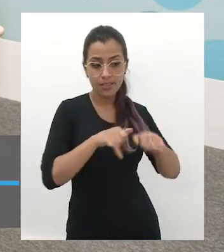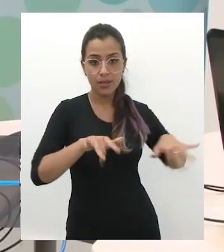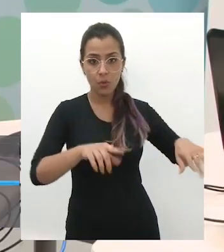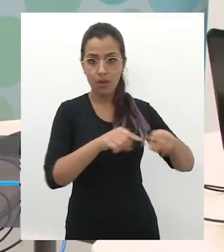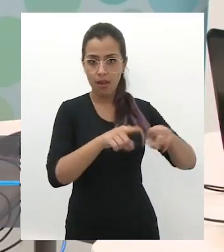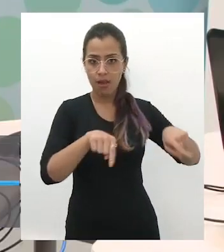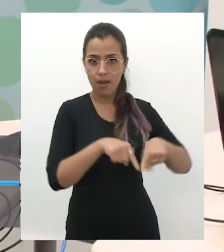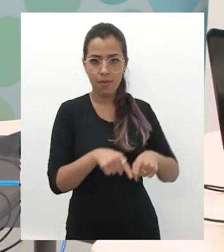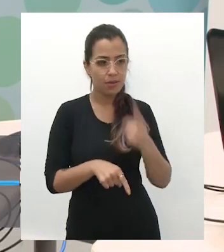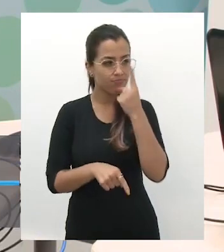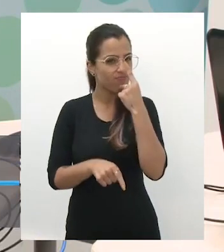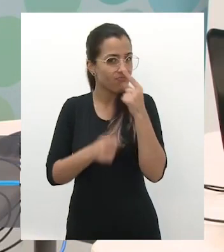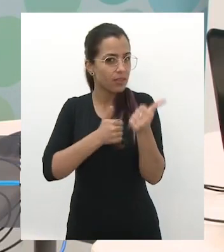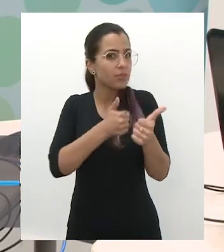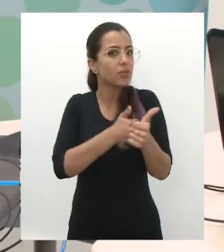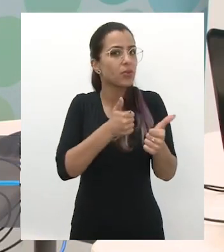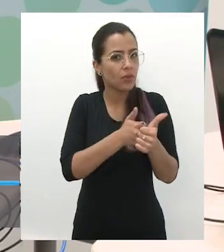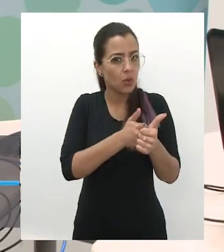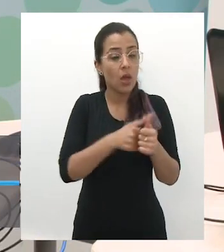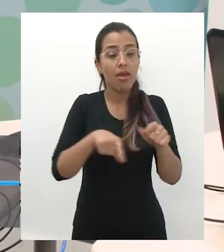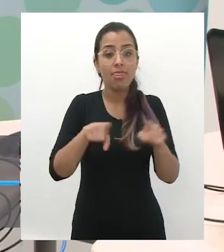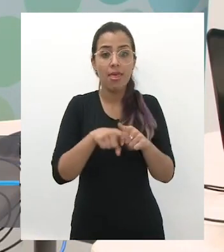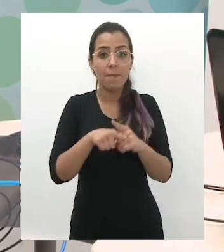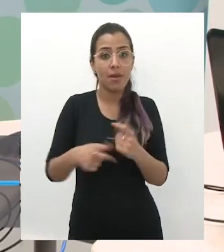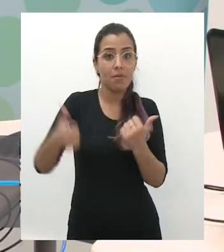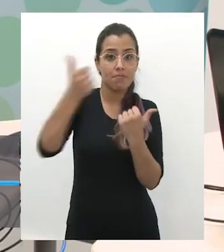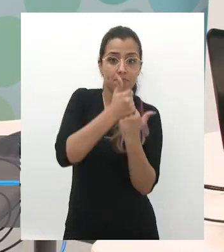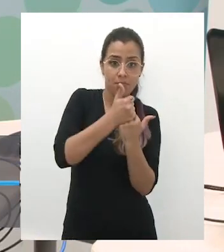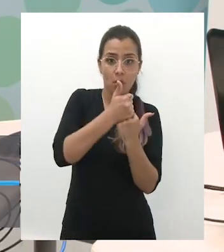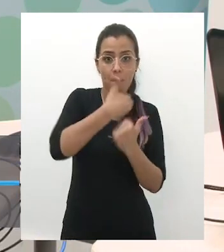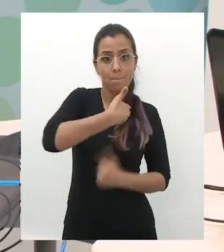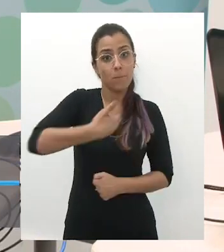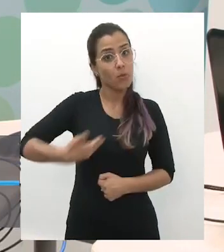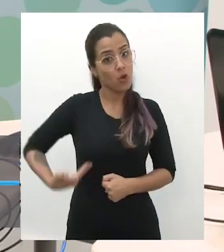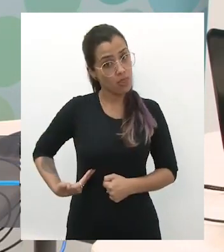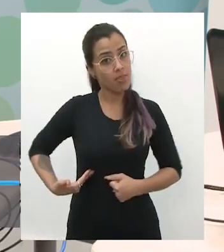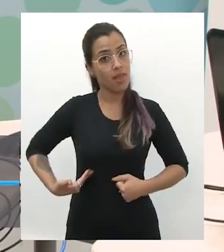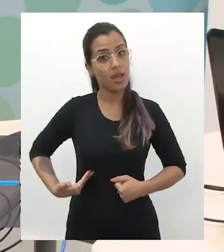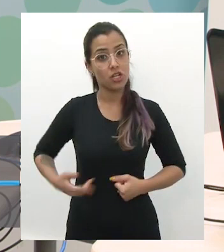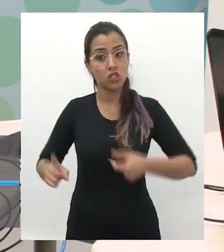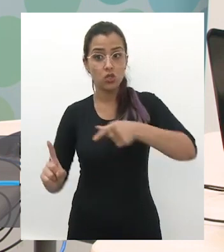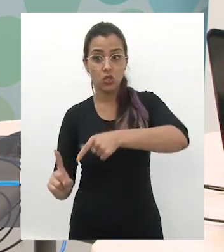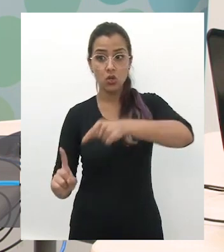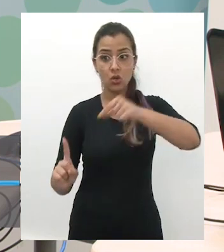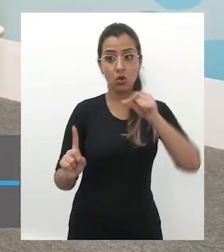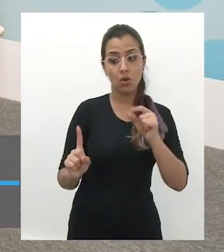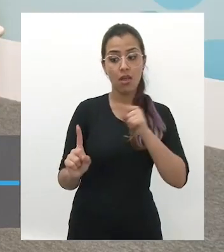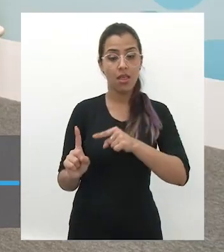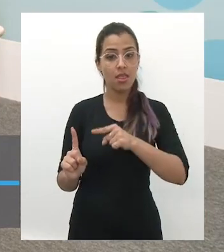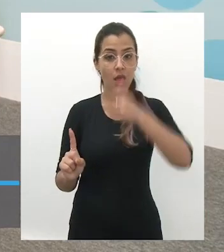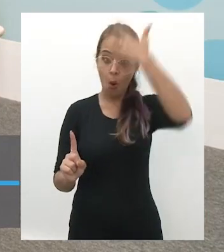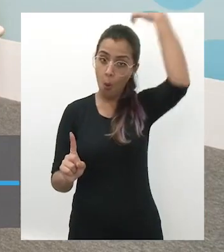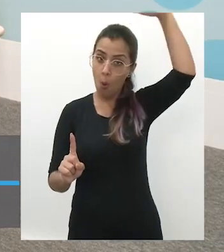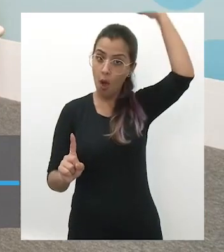e também ocupavam o poder político, escolhiam um rei, ou seja, era um rei meio de mentirinha, porque